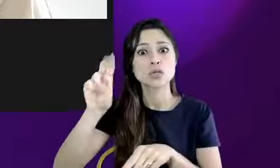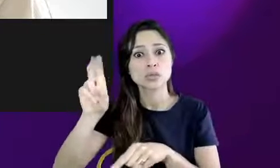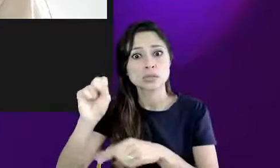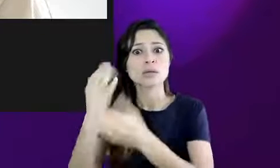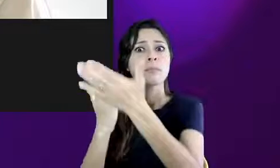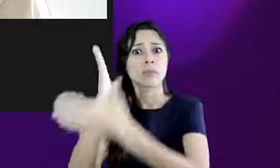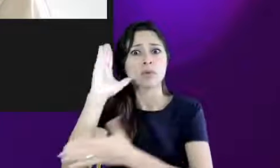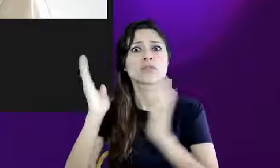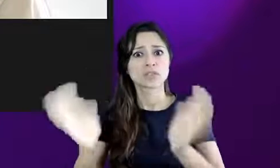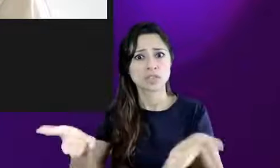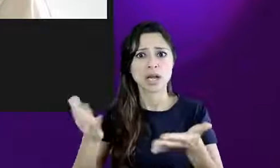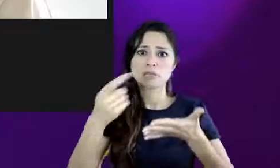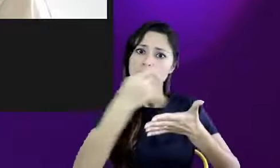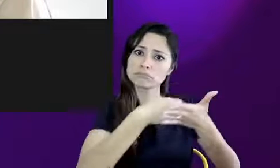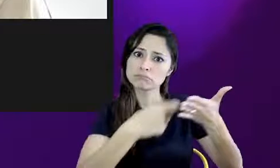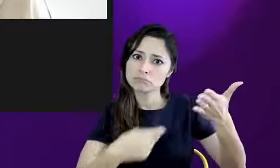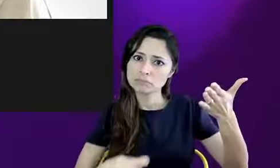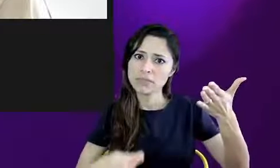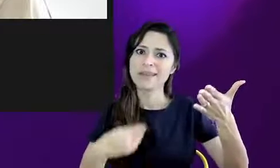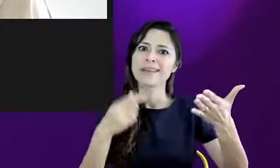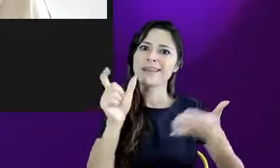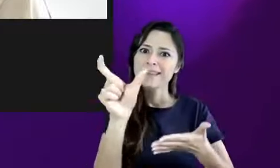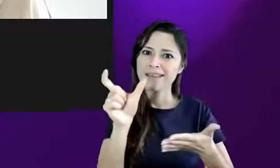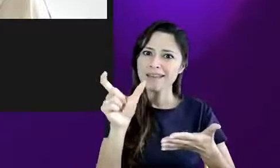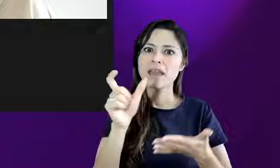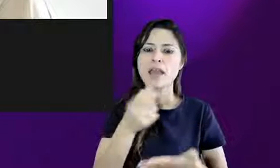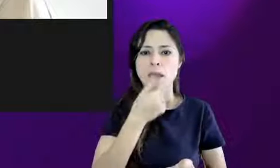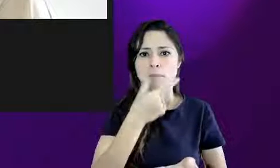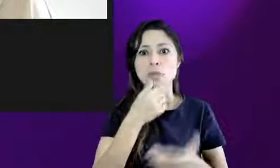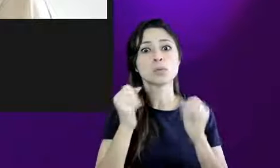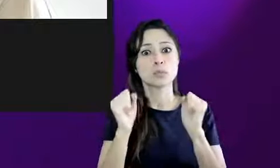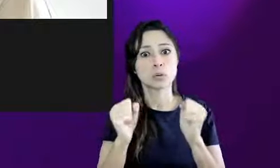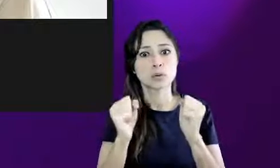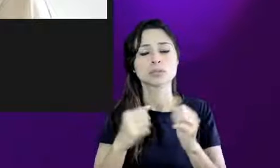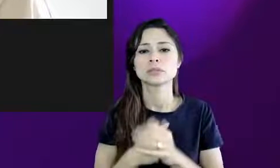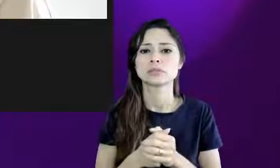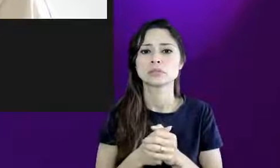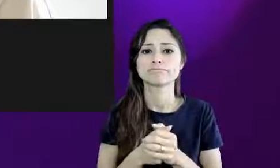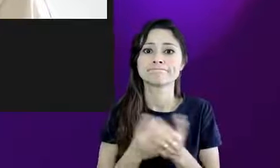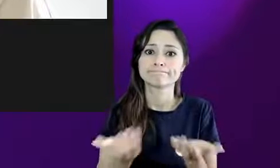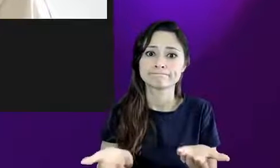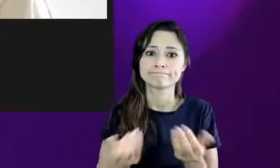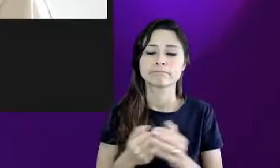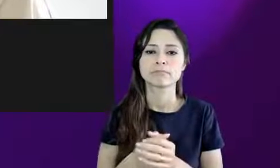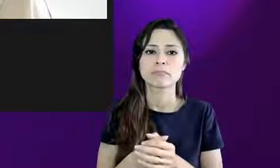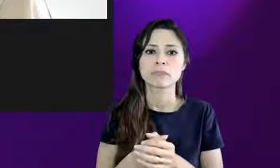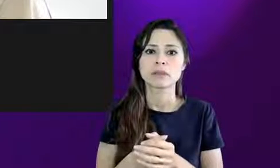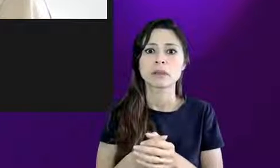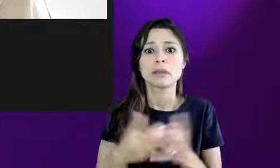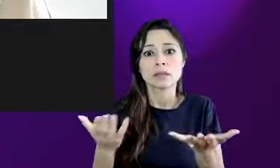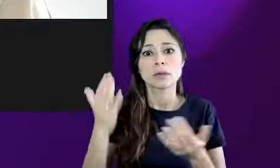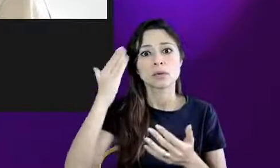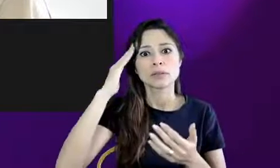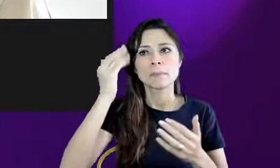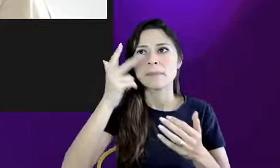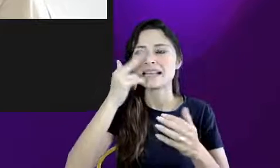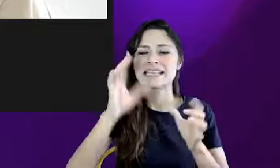prescrever o tofacitinib para retocolite ulcerativa para pacientes do SUS. Então, isso deixa uma liberdade